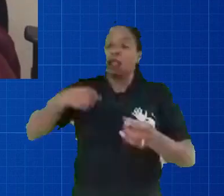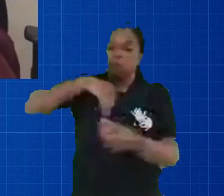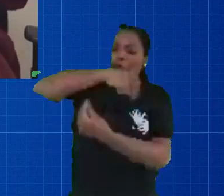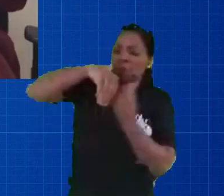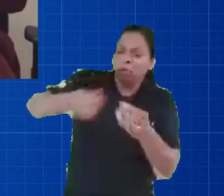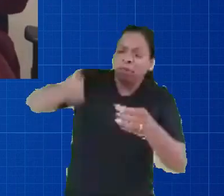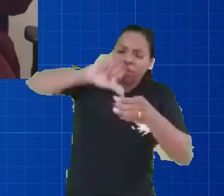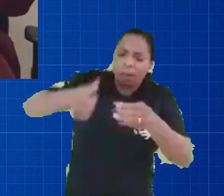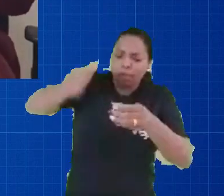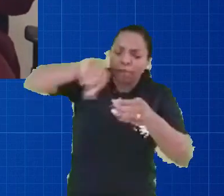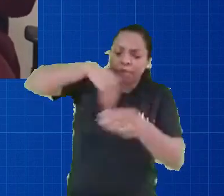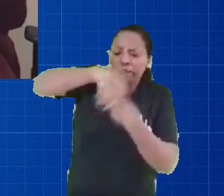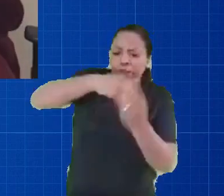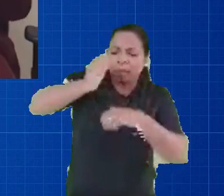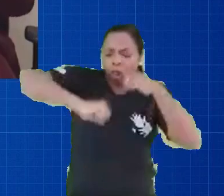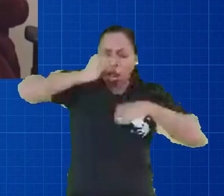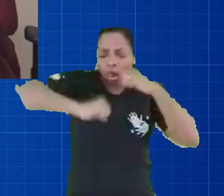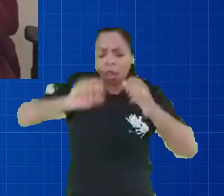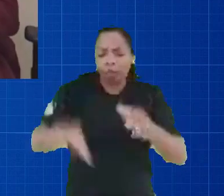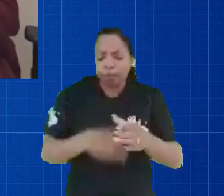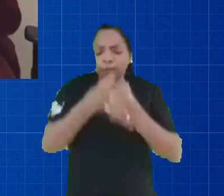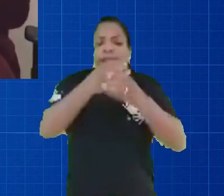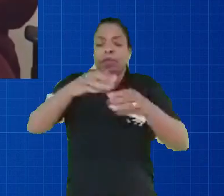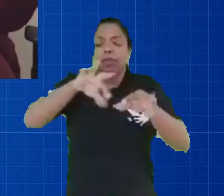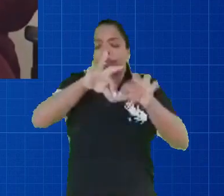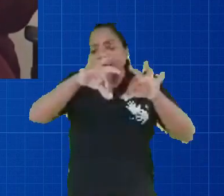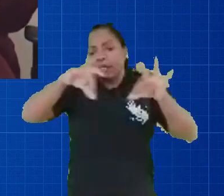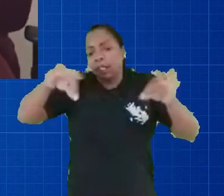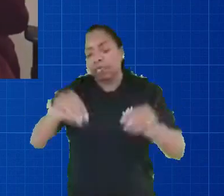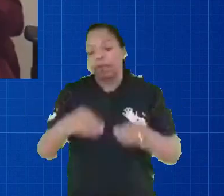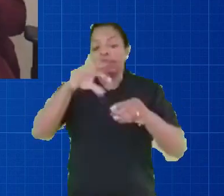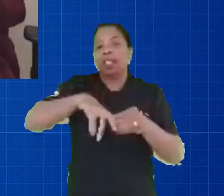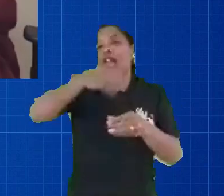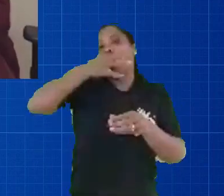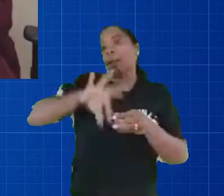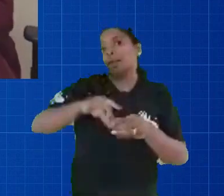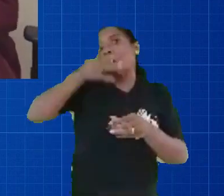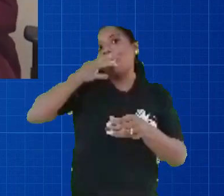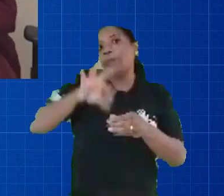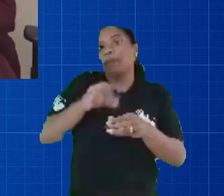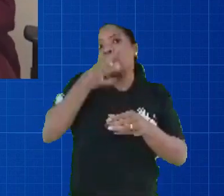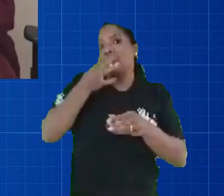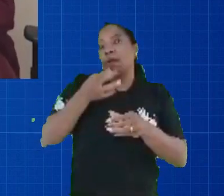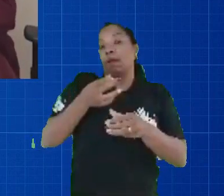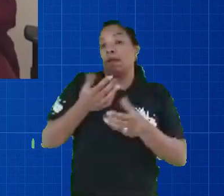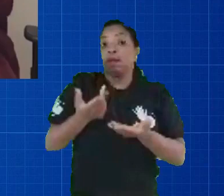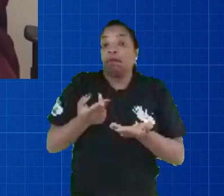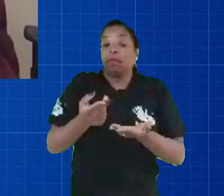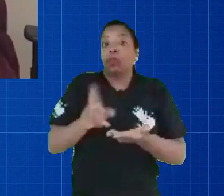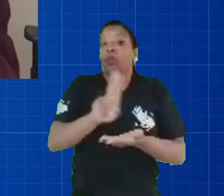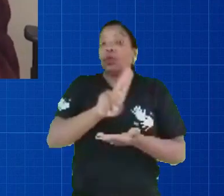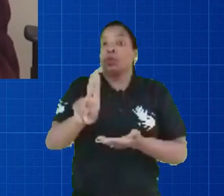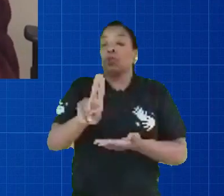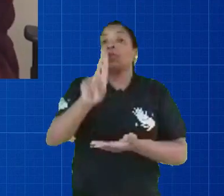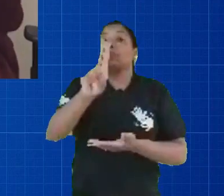dentro de um pacotinho salgadinho. Ele virou ultraprocessado, o mesmo alimento, né? Vamos a outro alimento, o tomate, por exemplo.